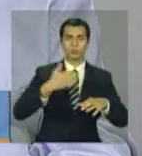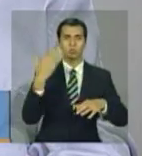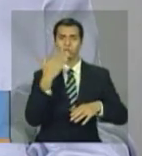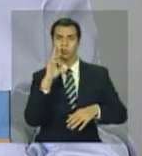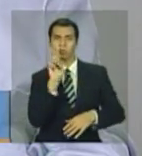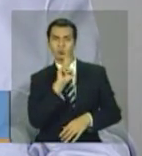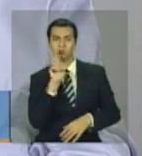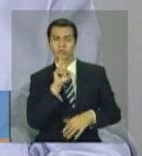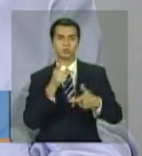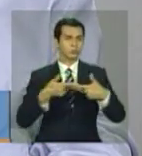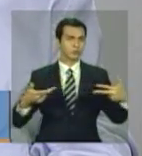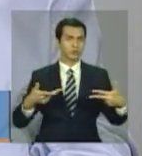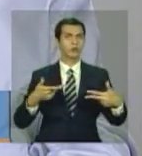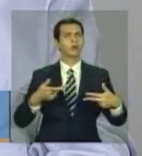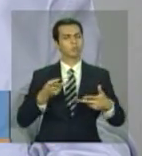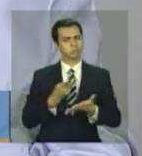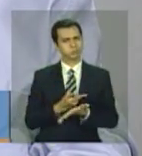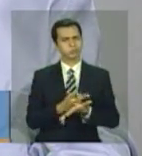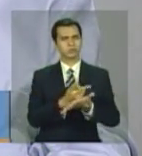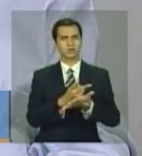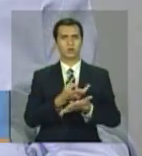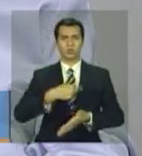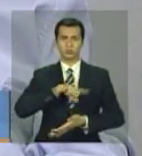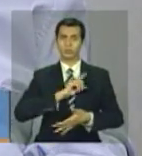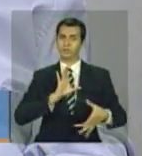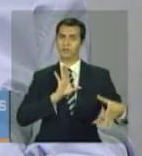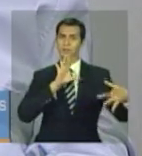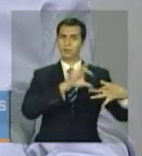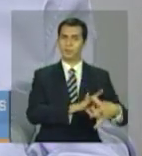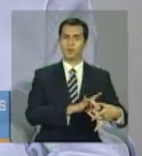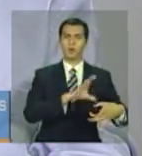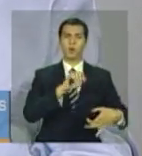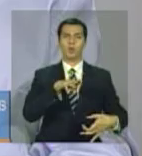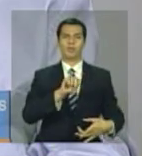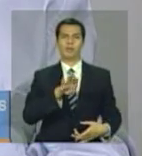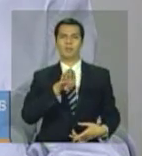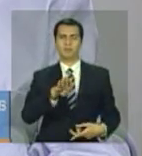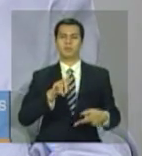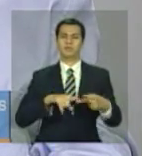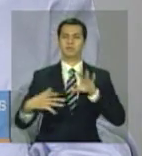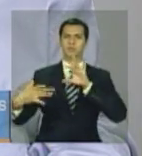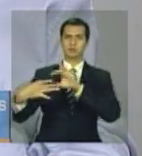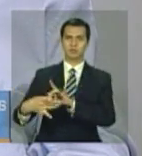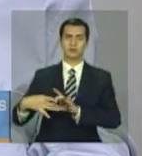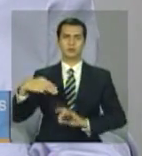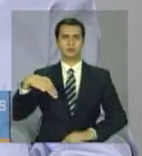falando de uma parceria com a Conab, com o MDA, nós estamos falando aí de comprar o PAA, para que haja